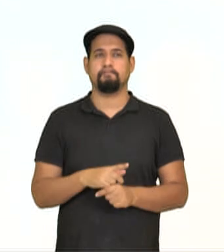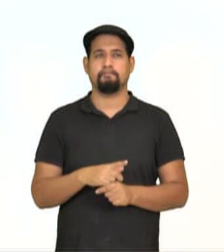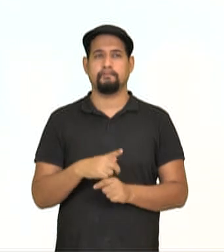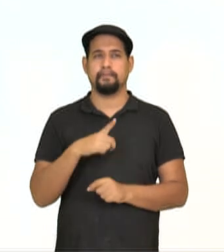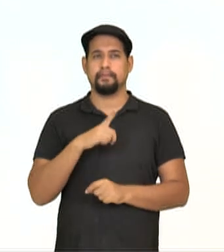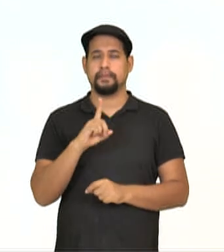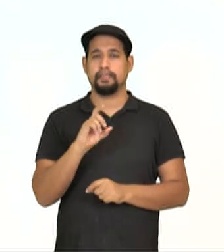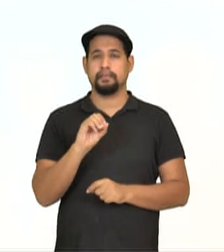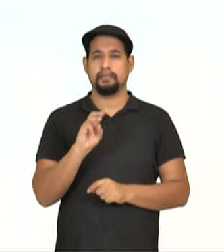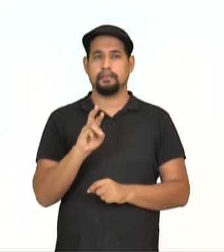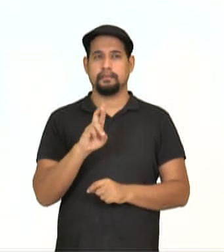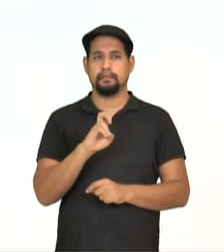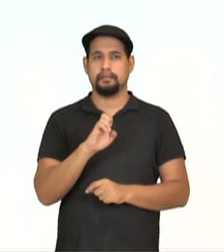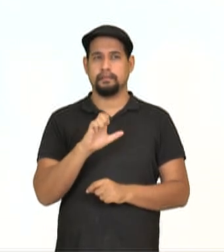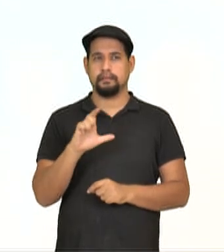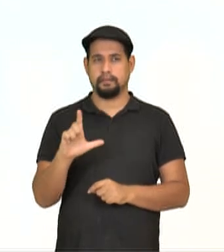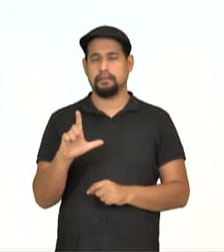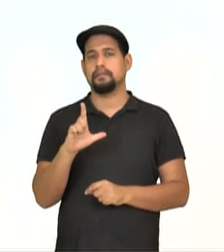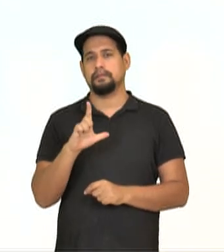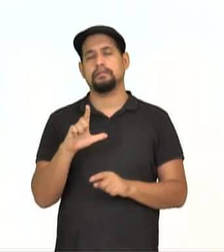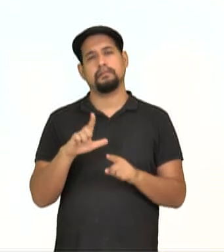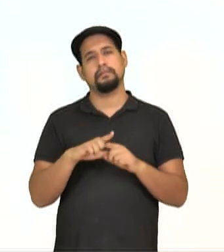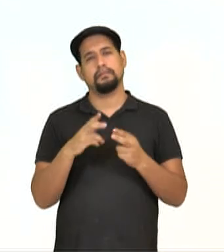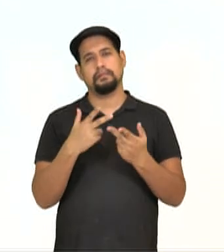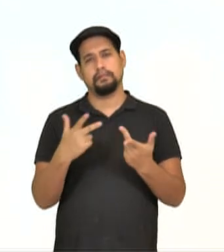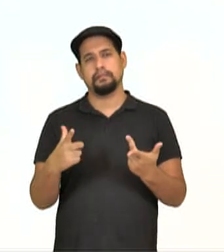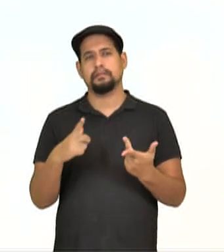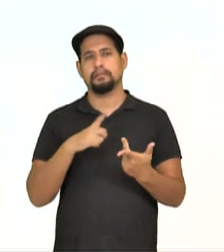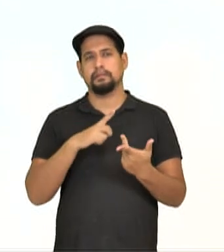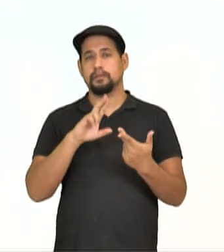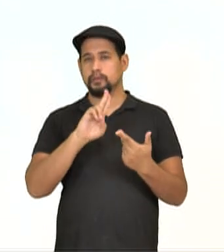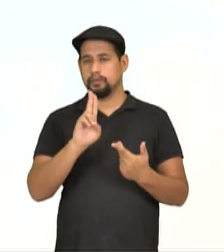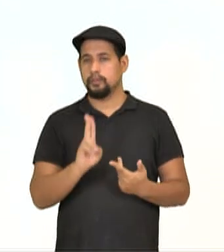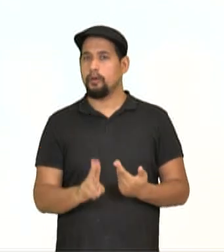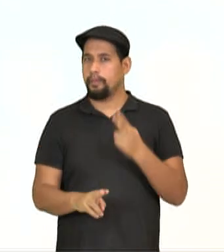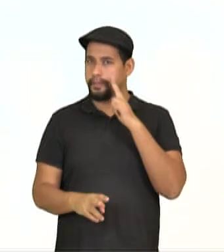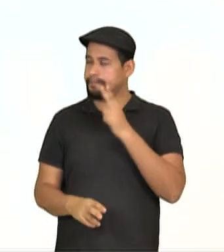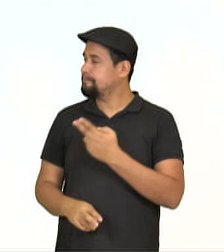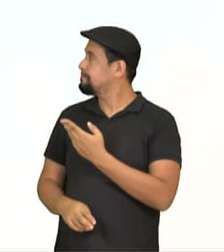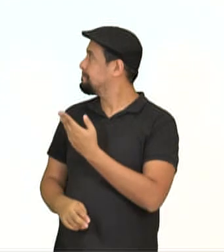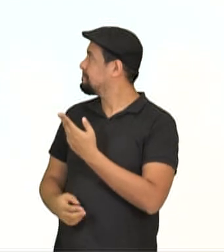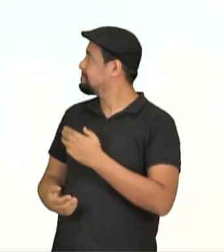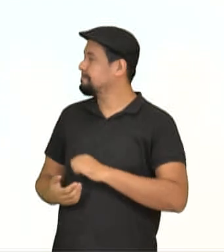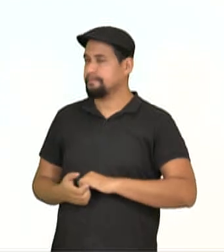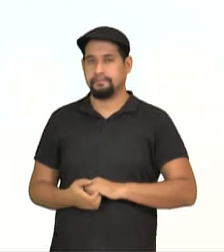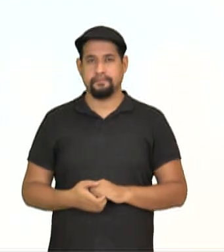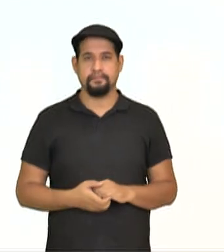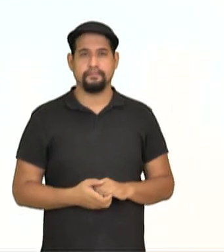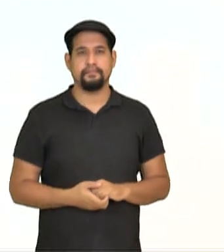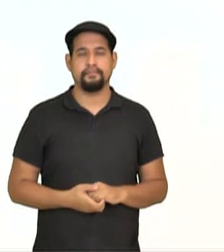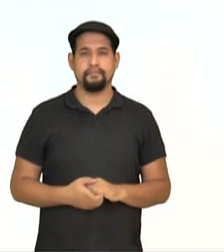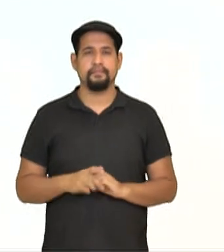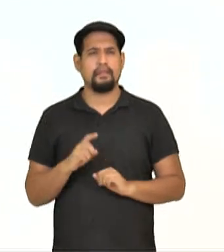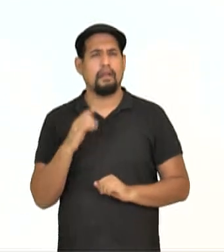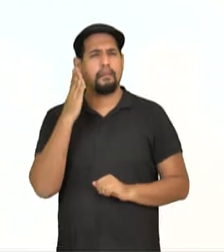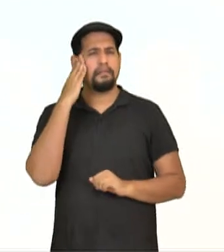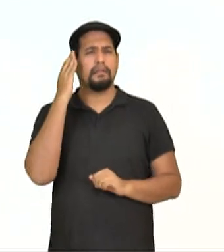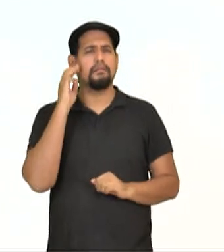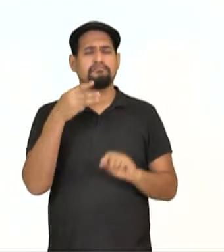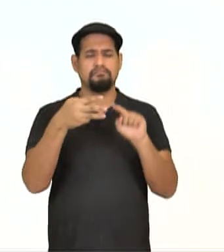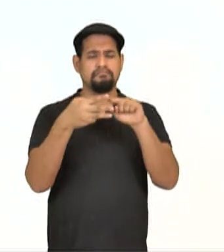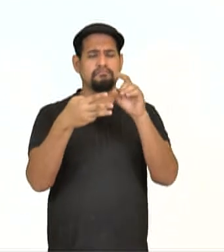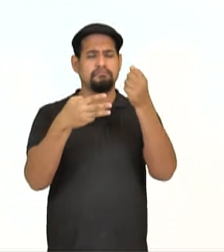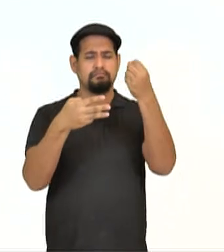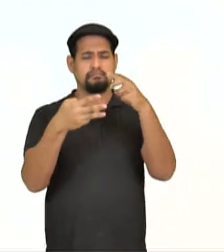speed ou stand-up, o downhill slide e o longboard. Vamos entender cada uma